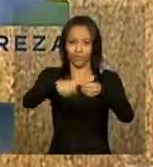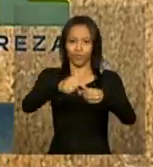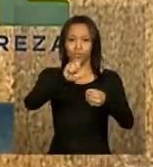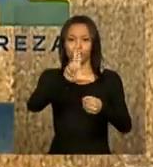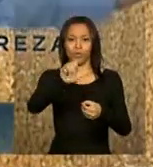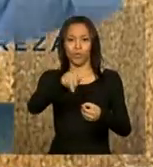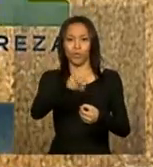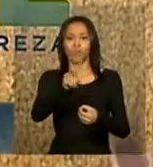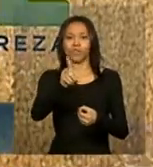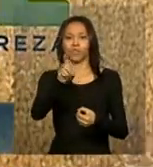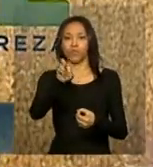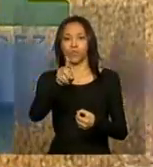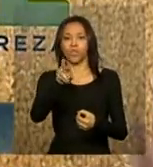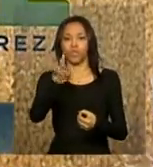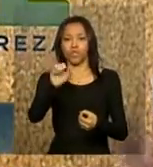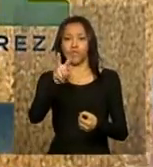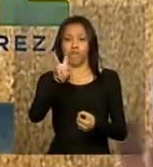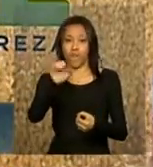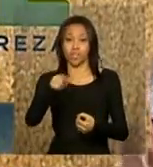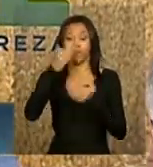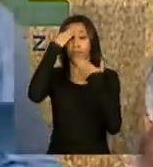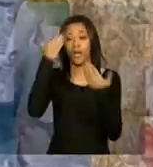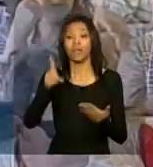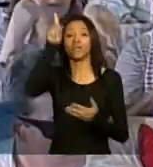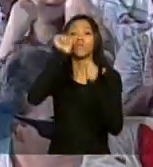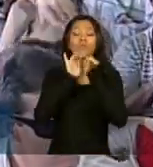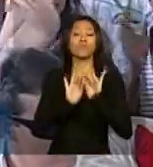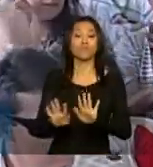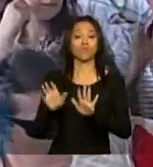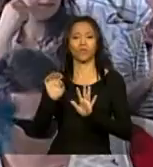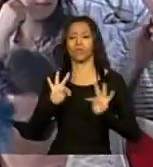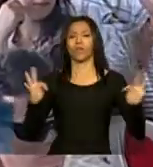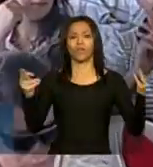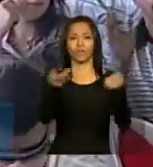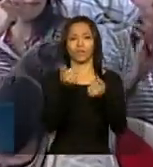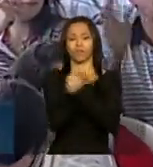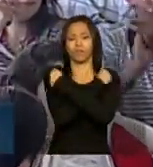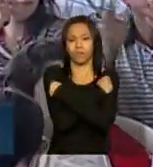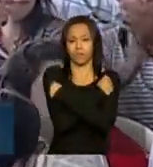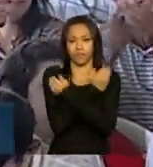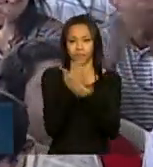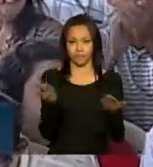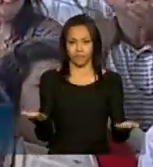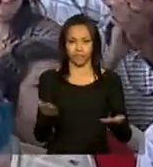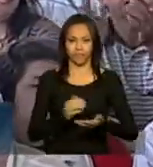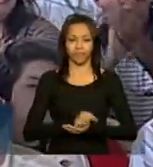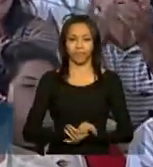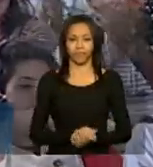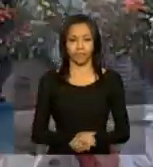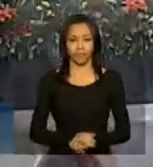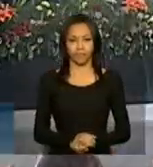do Rio Verde. Obrigado e que Deus abençoe a senhora e a todos. Um abraço.